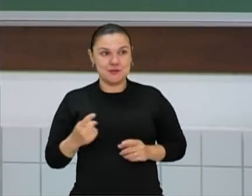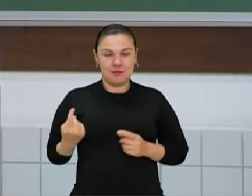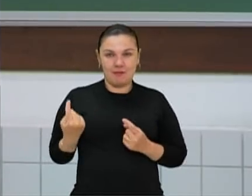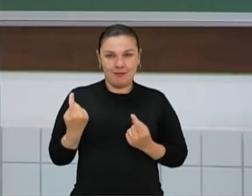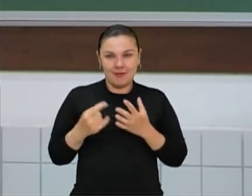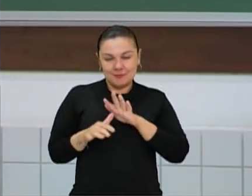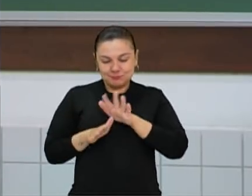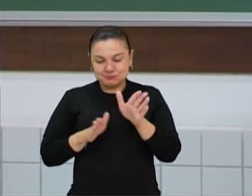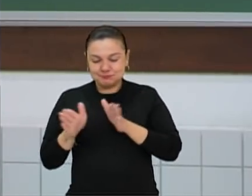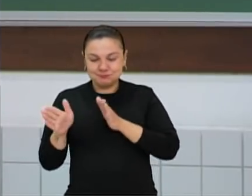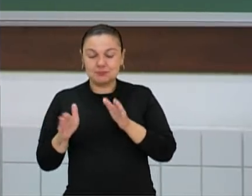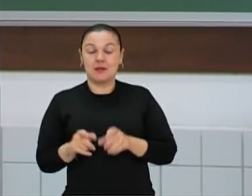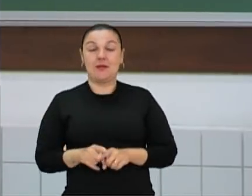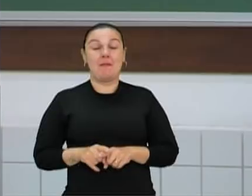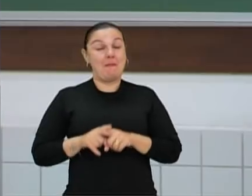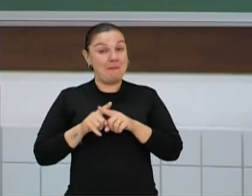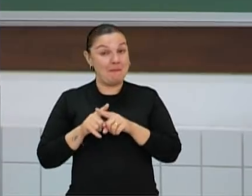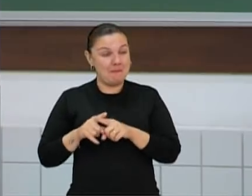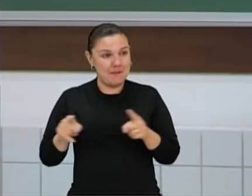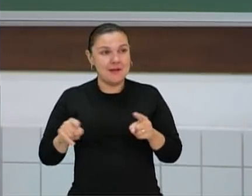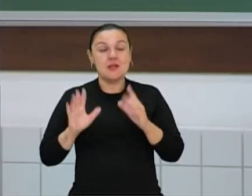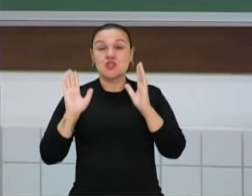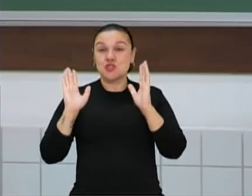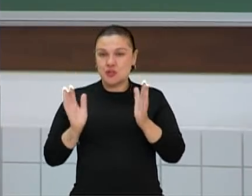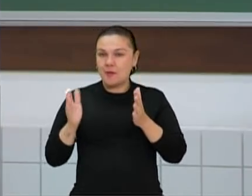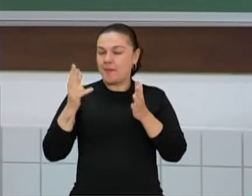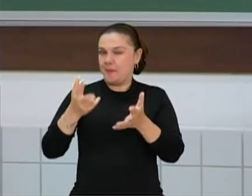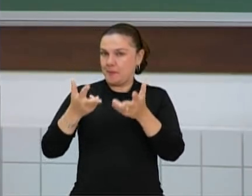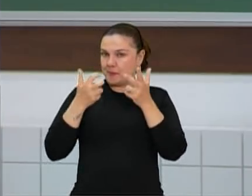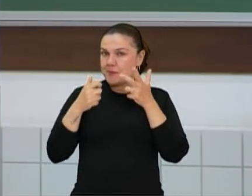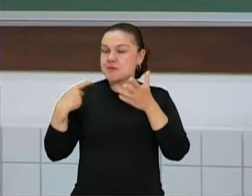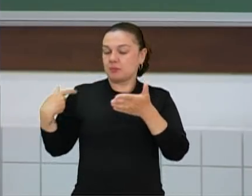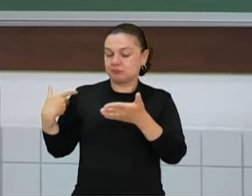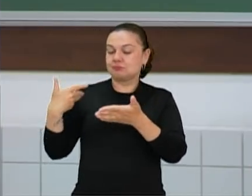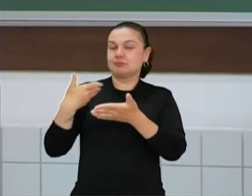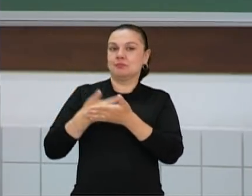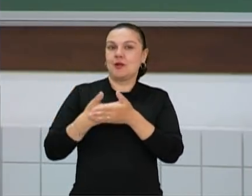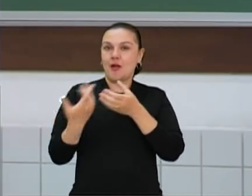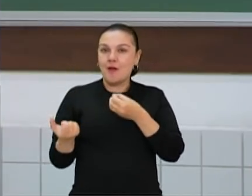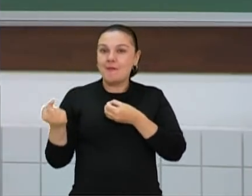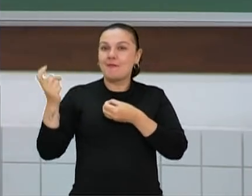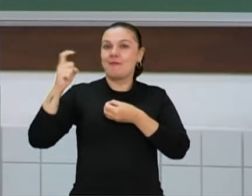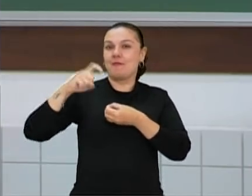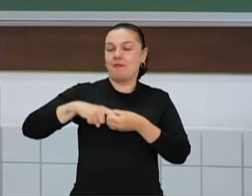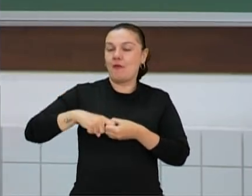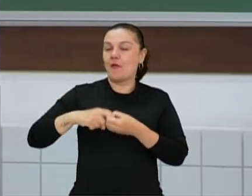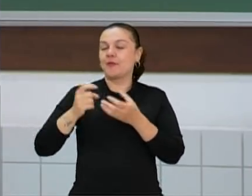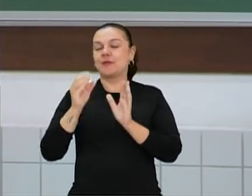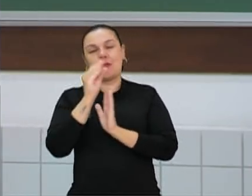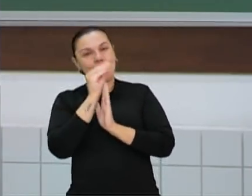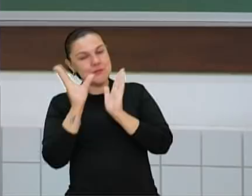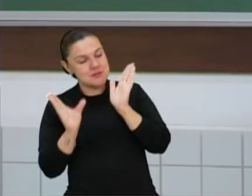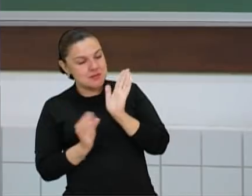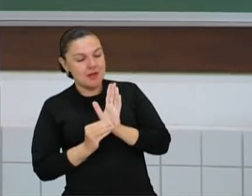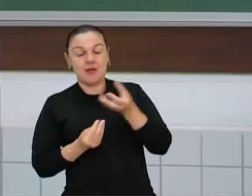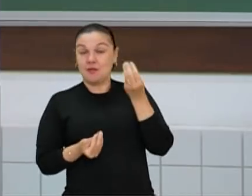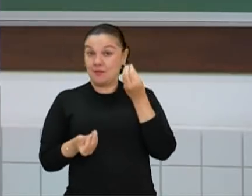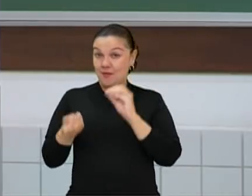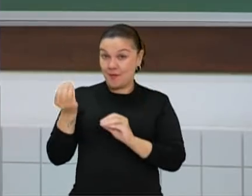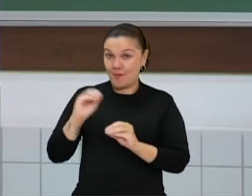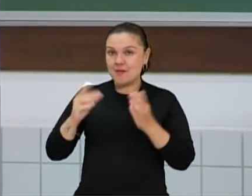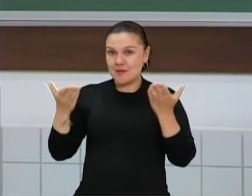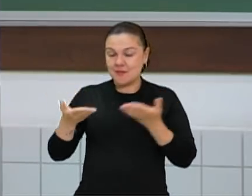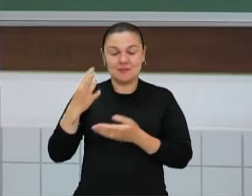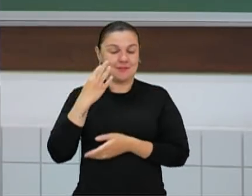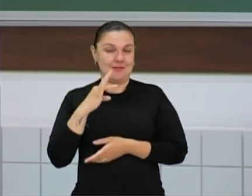gente vai ensinando aos pouquinhos, mas já perceberam que volta e meia a gente está voltando a conceitos, está vendo aplicações, né? Isso